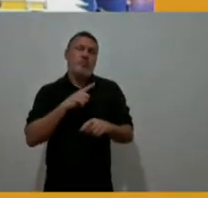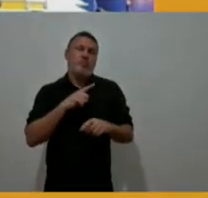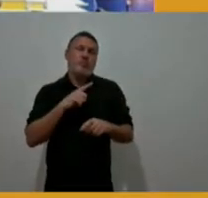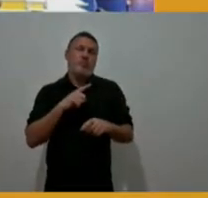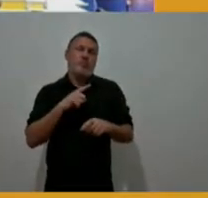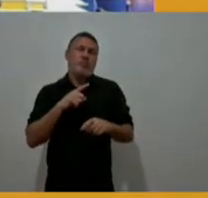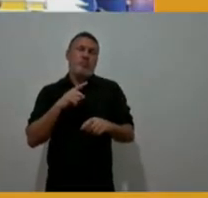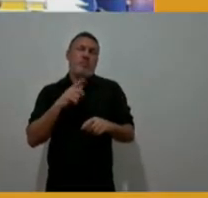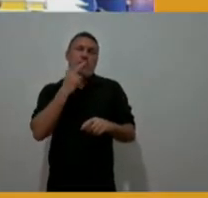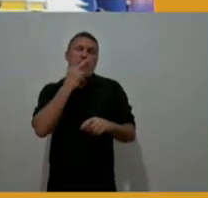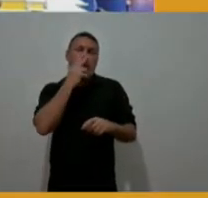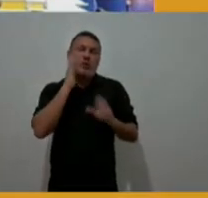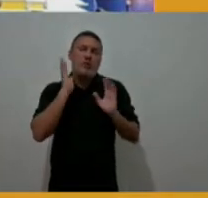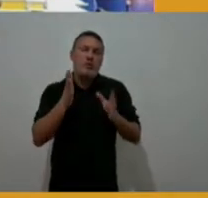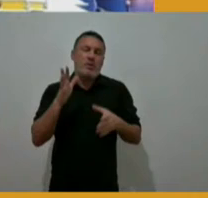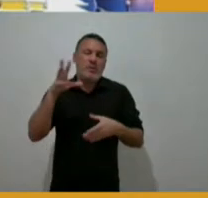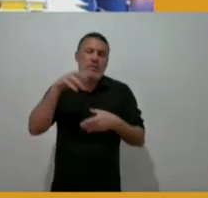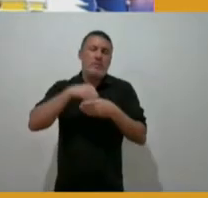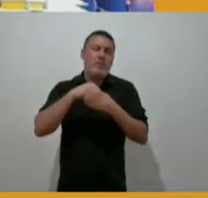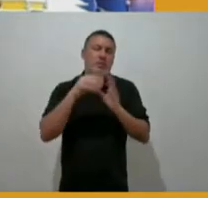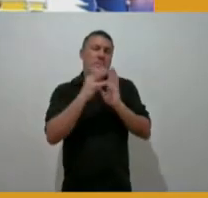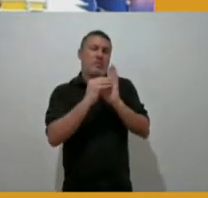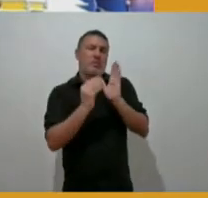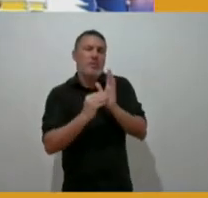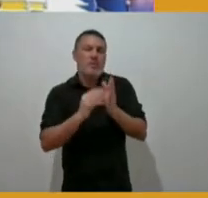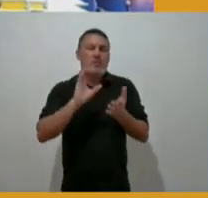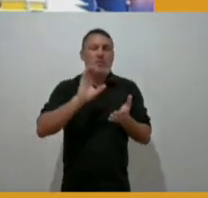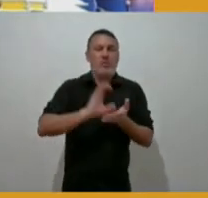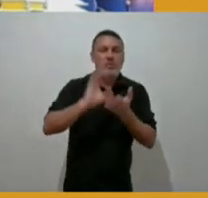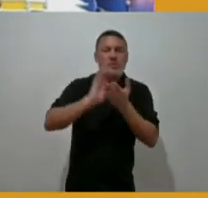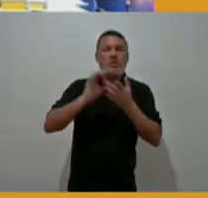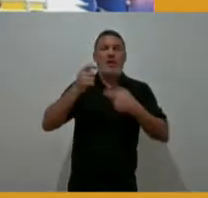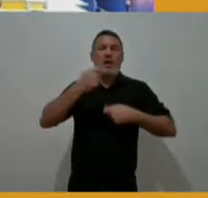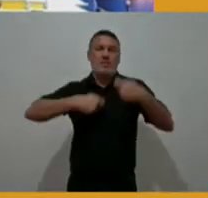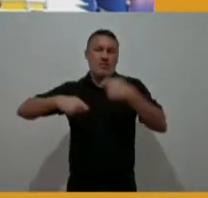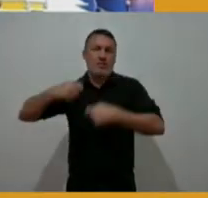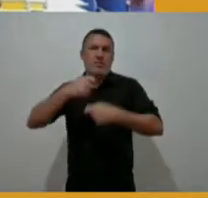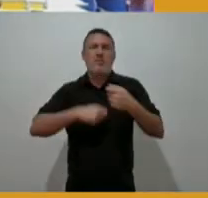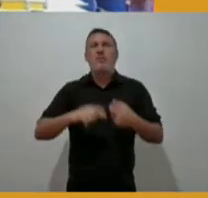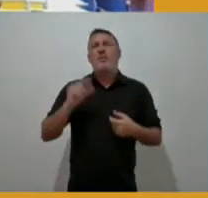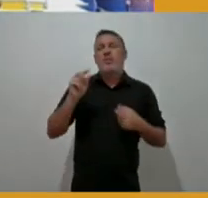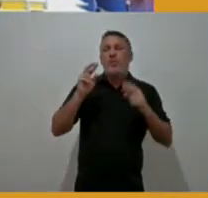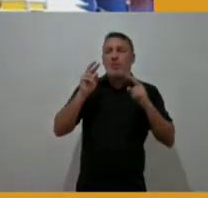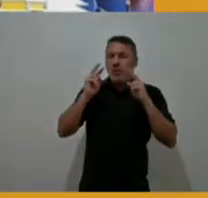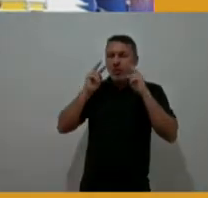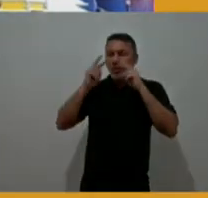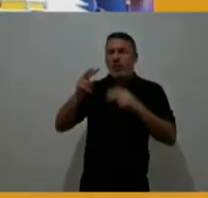do conteúdo dos conselhos de administração julgar um olhar um pouco mais à frente. Né?